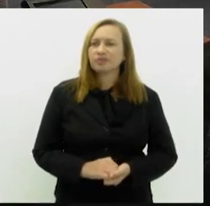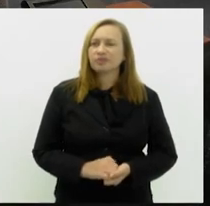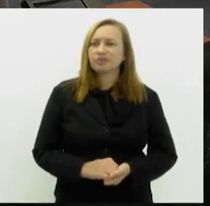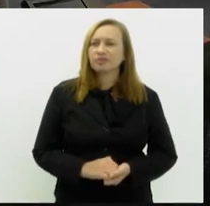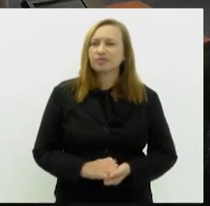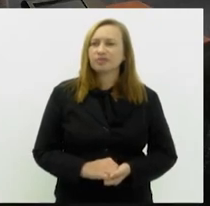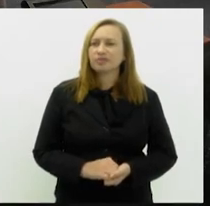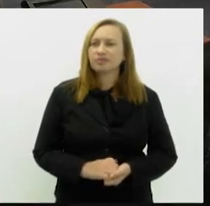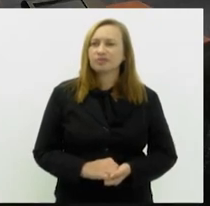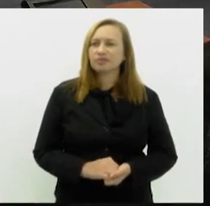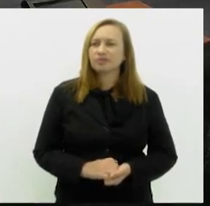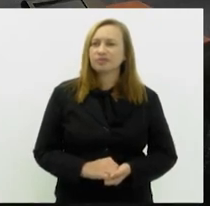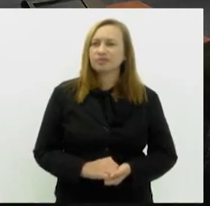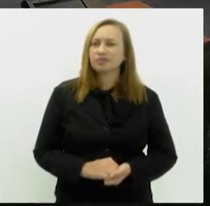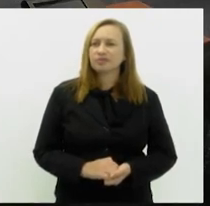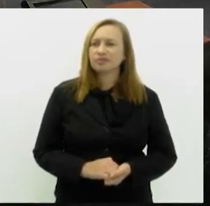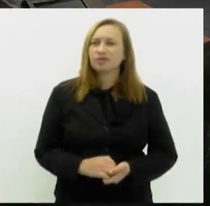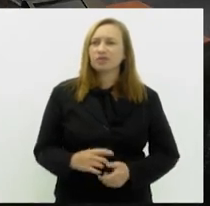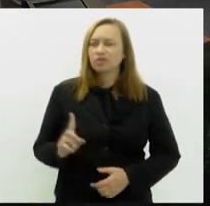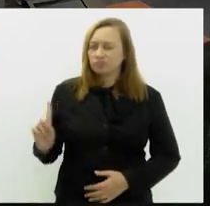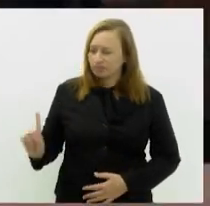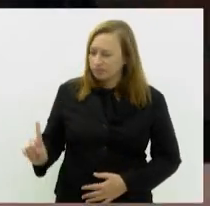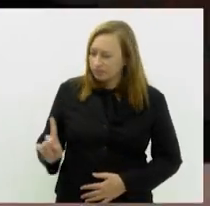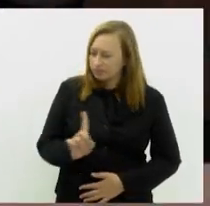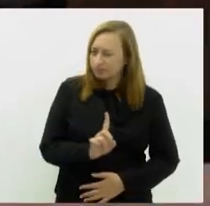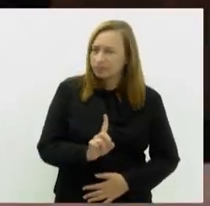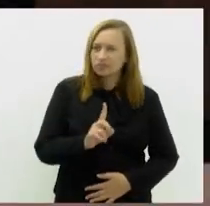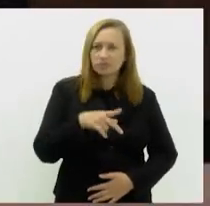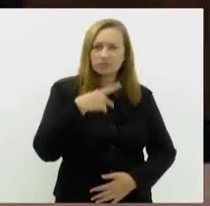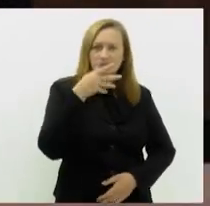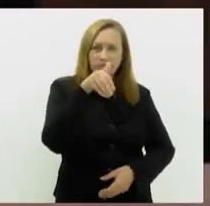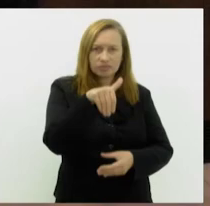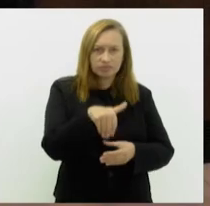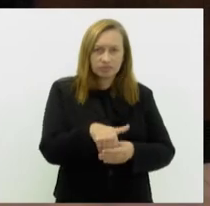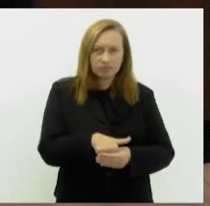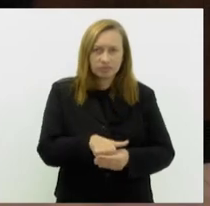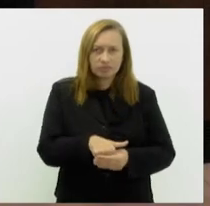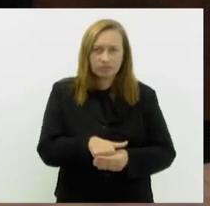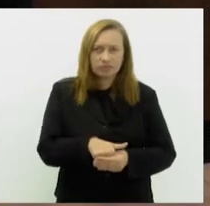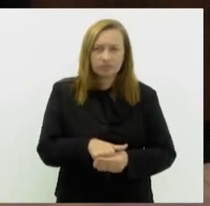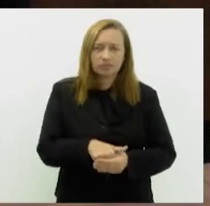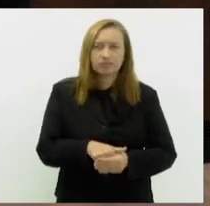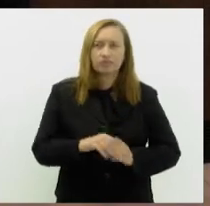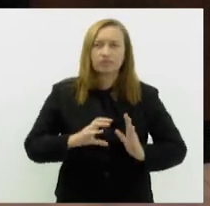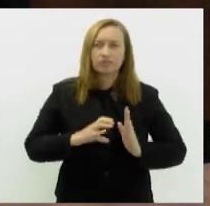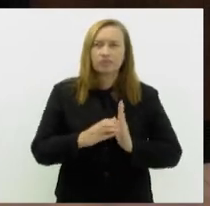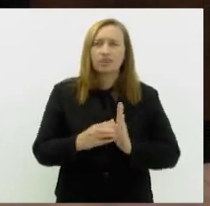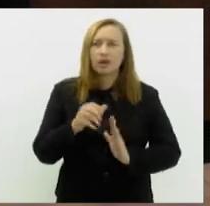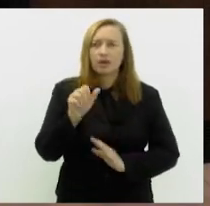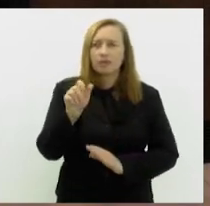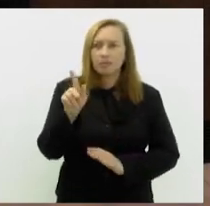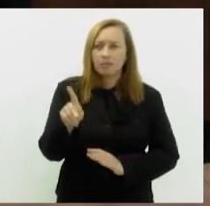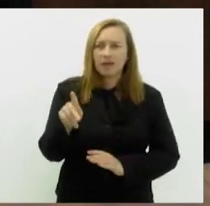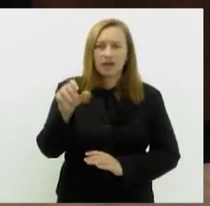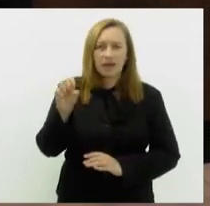eu venho aqui manifestar o voto da bancada do PSB.